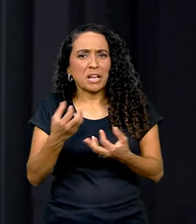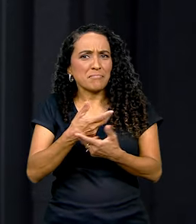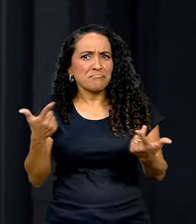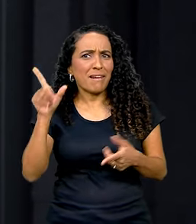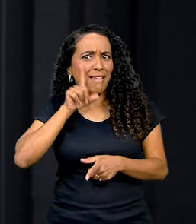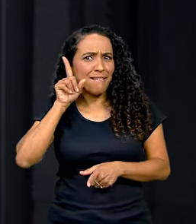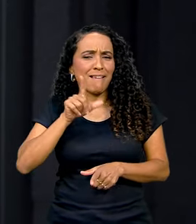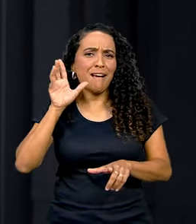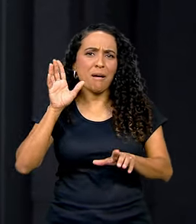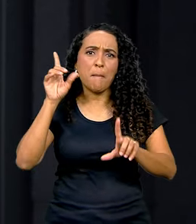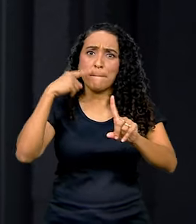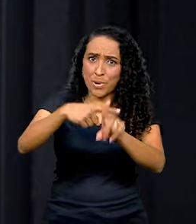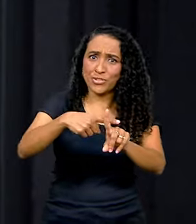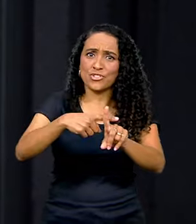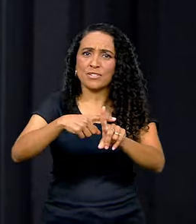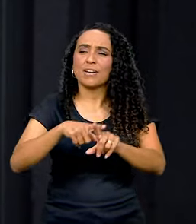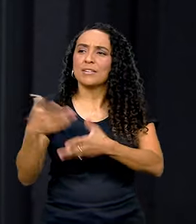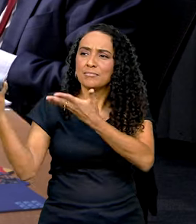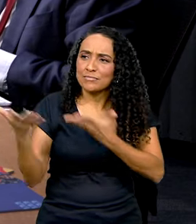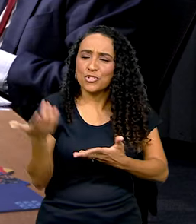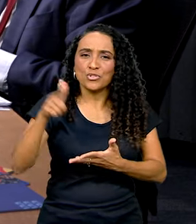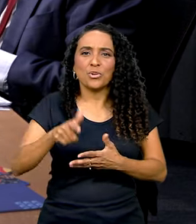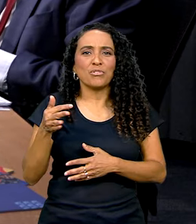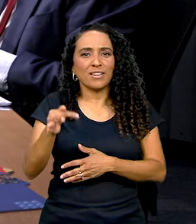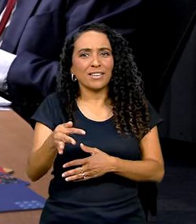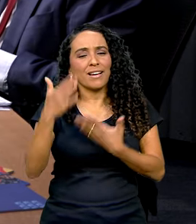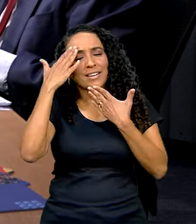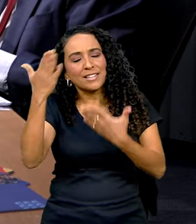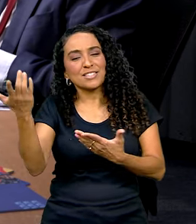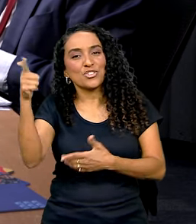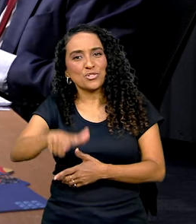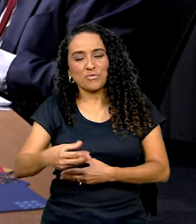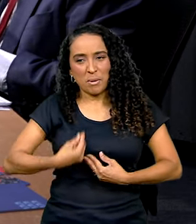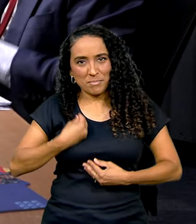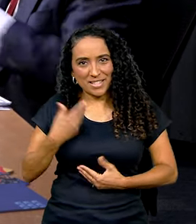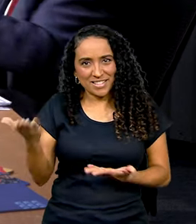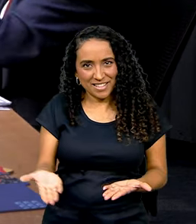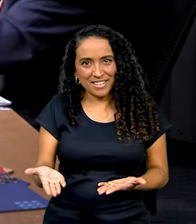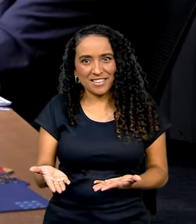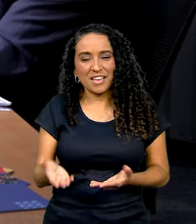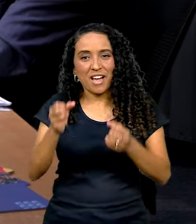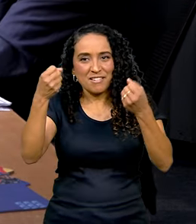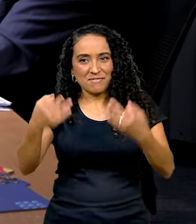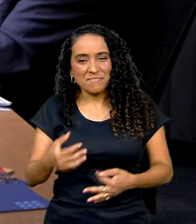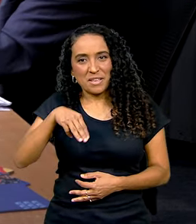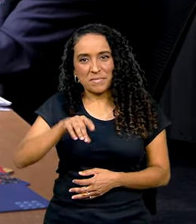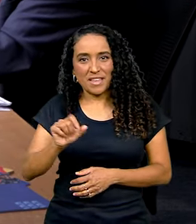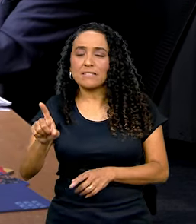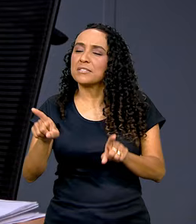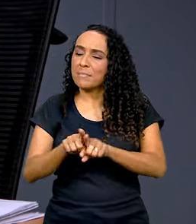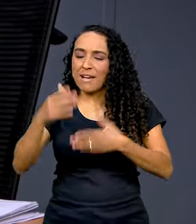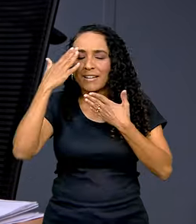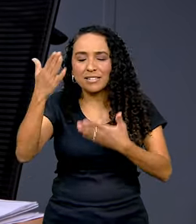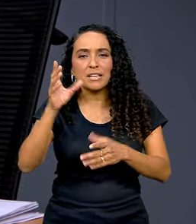eh bacana positivo que a gente trouxe aqui quero recebê-lo outras vezes aqui e agradecer mais uma vez a presença do Senhor alfal MDS